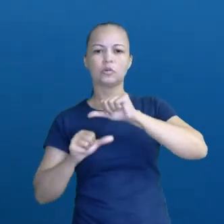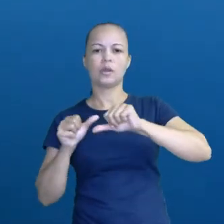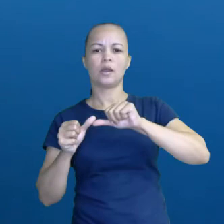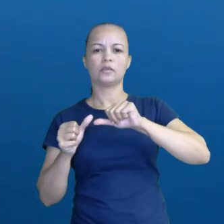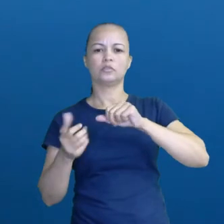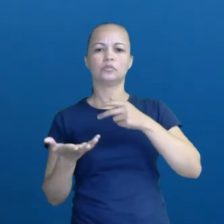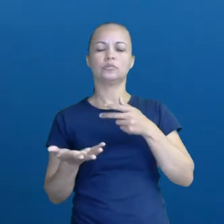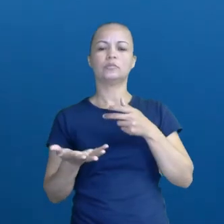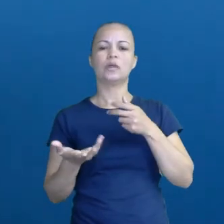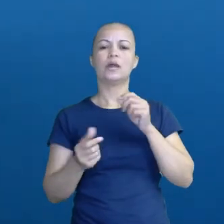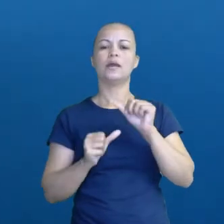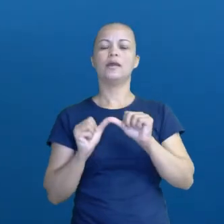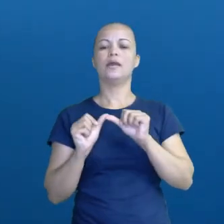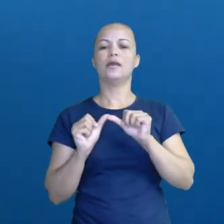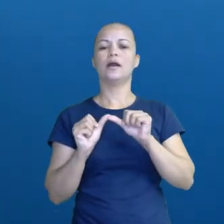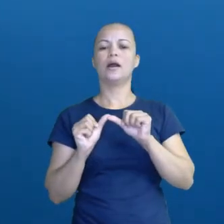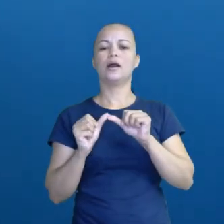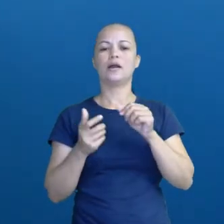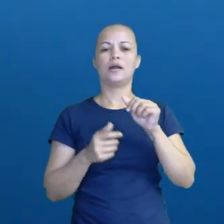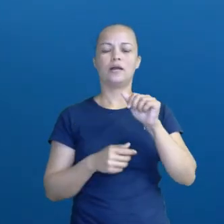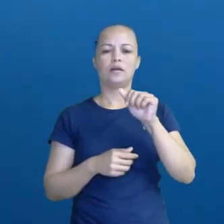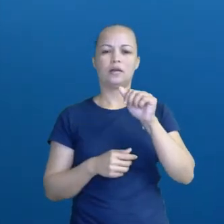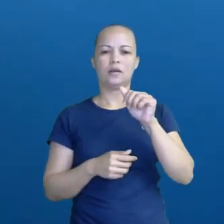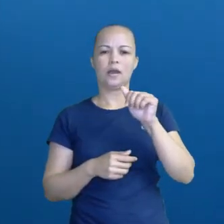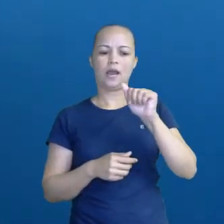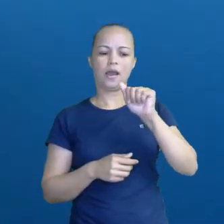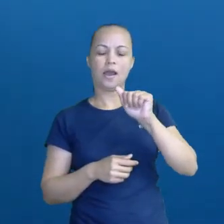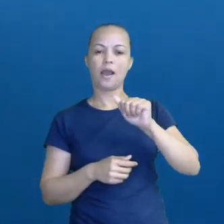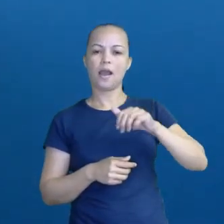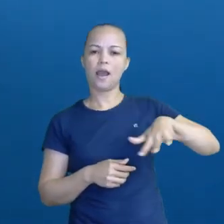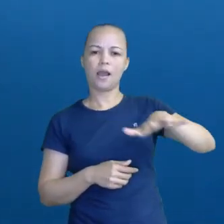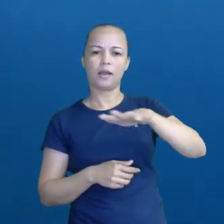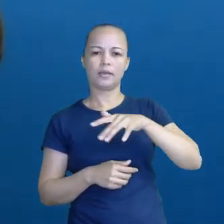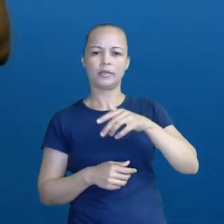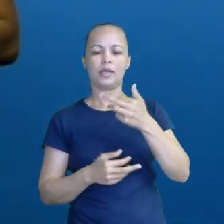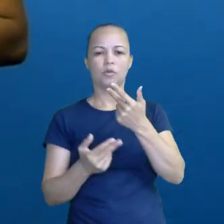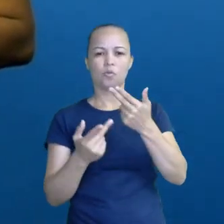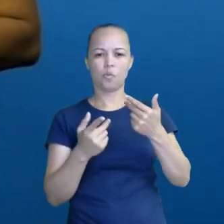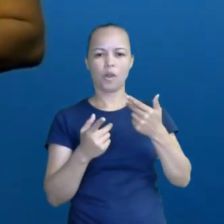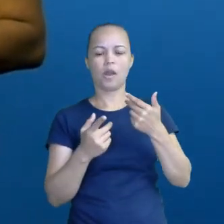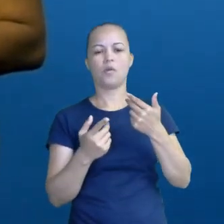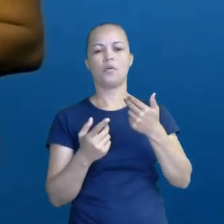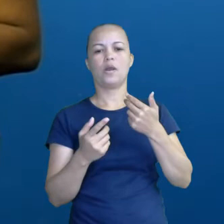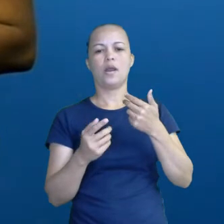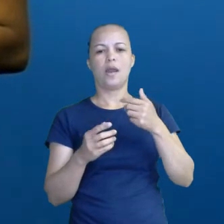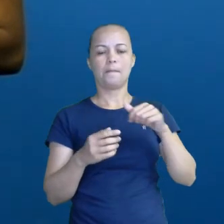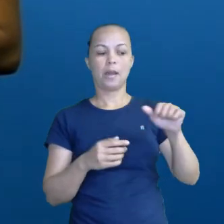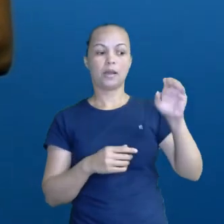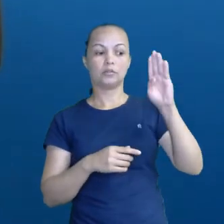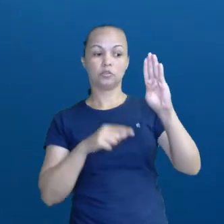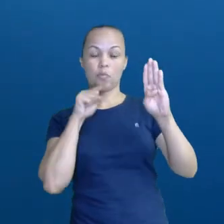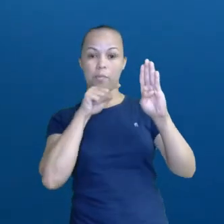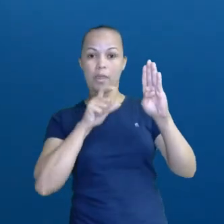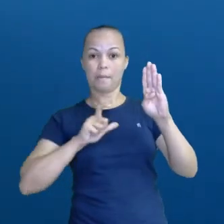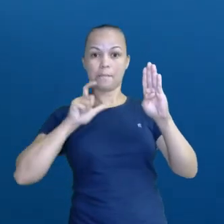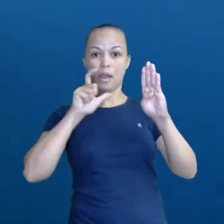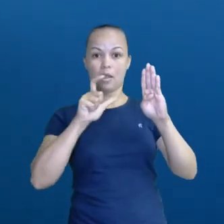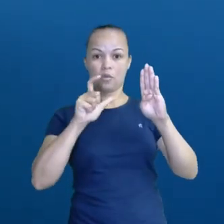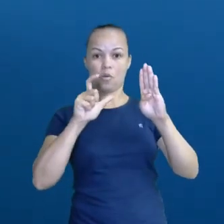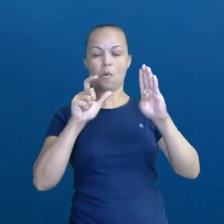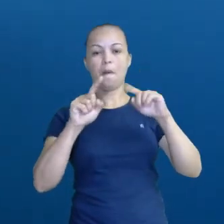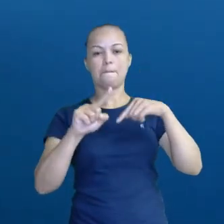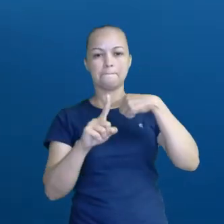fórmula qual é a fórmula área igual a minha base maior né mas